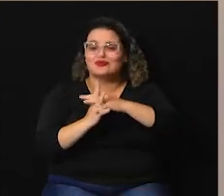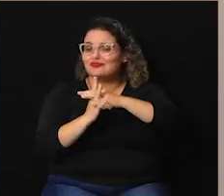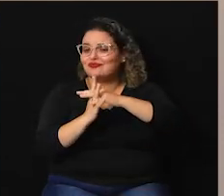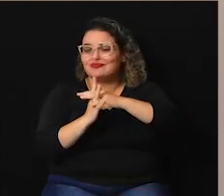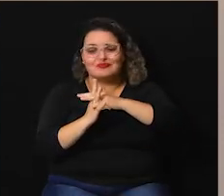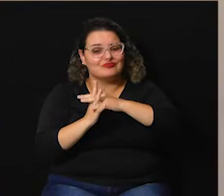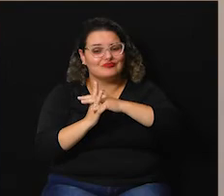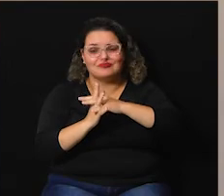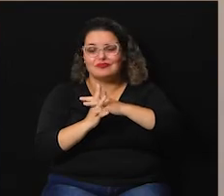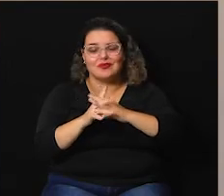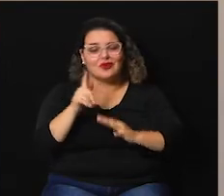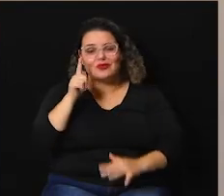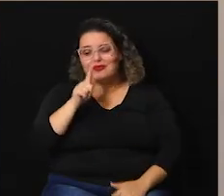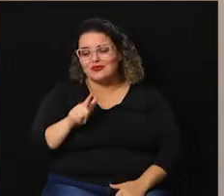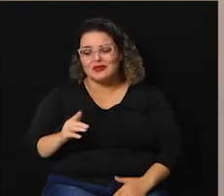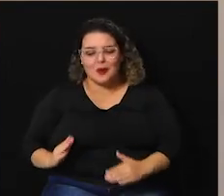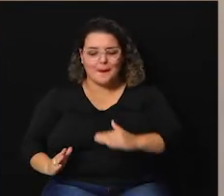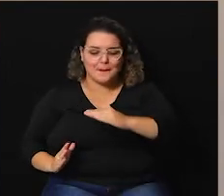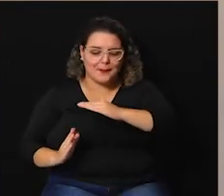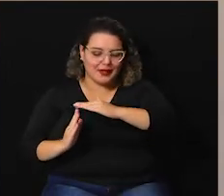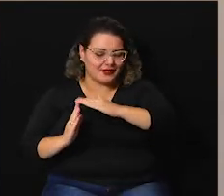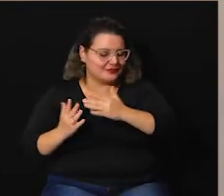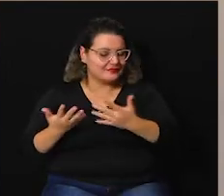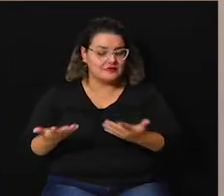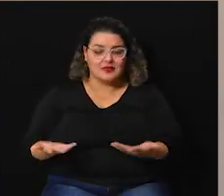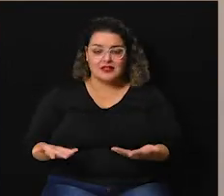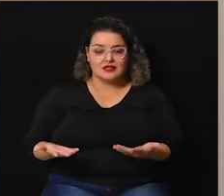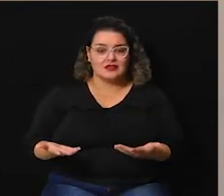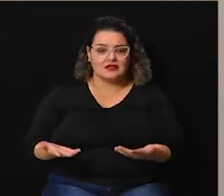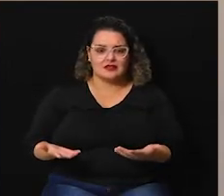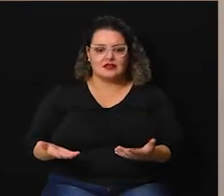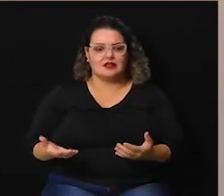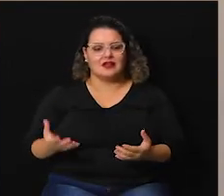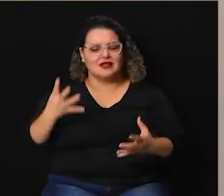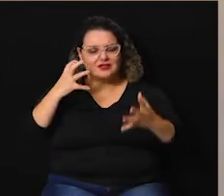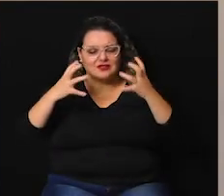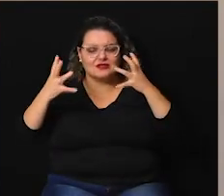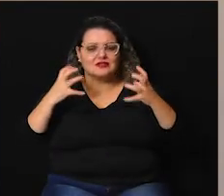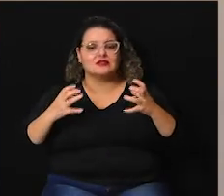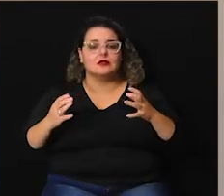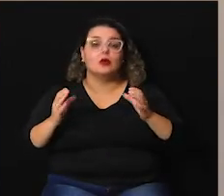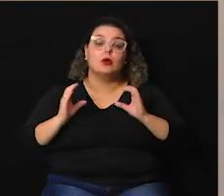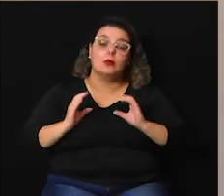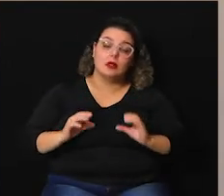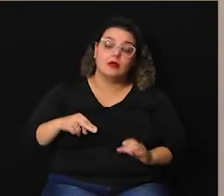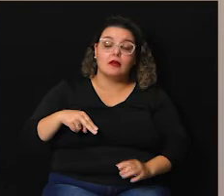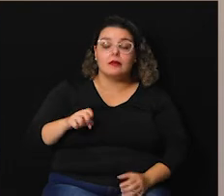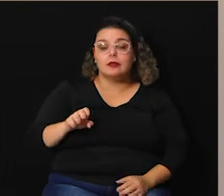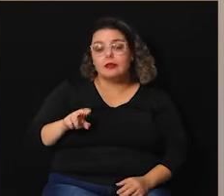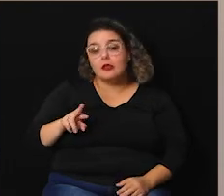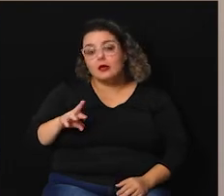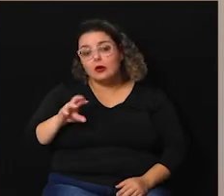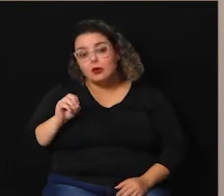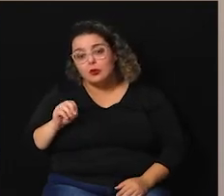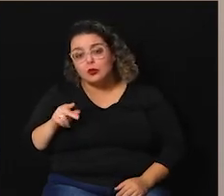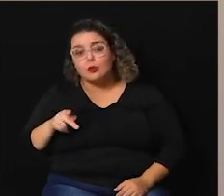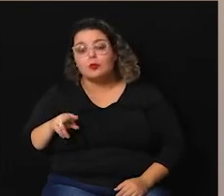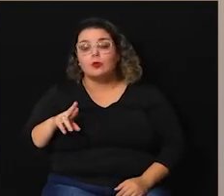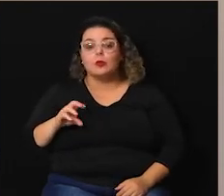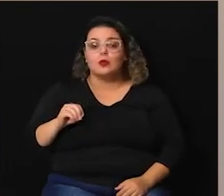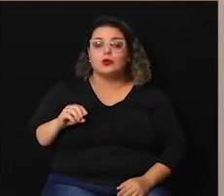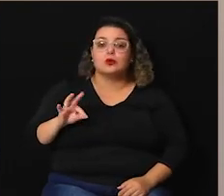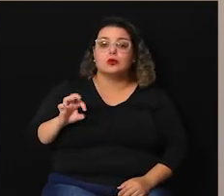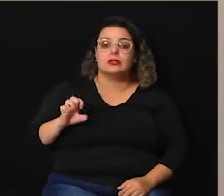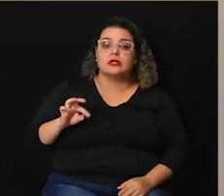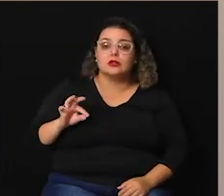pode me gerar estresse. E também tendo comportamentos que a gente chama de comportamentos neuroprotetores. Fazer uma boa